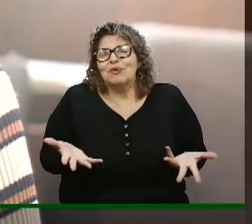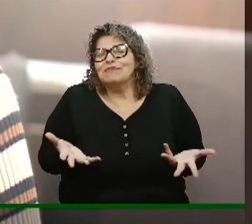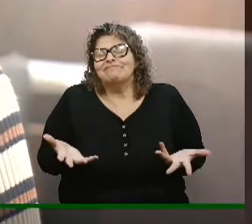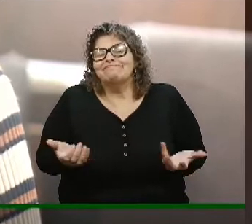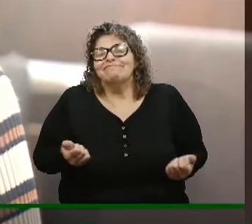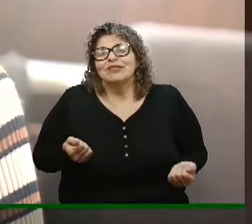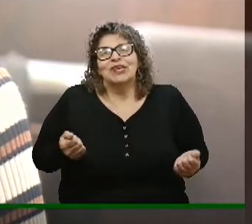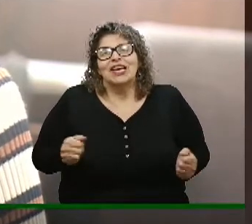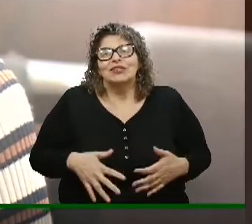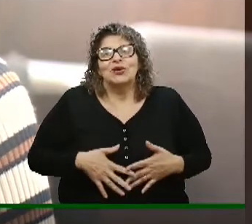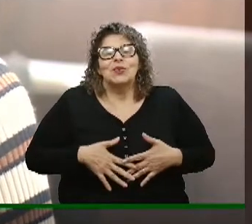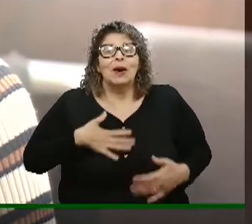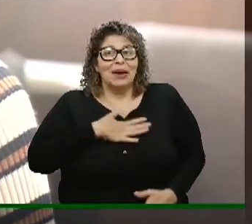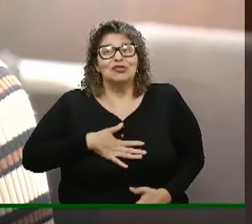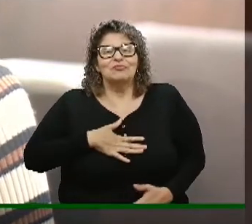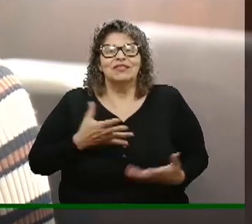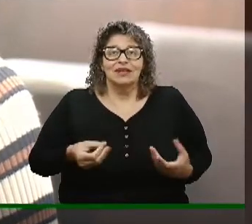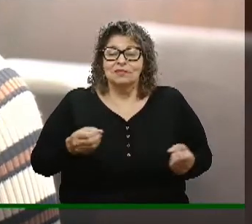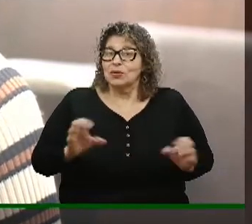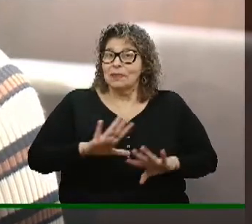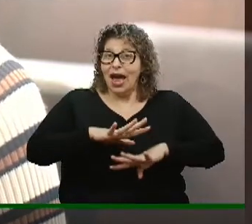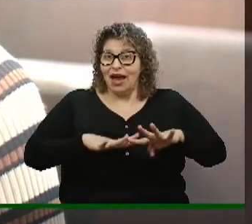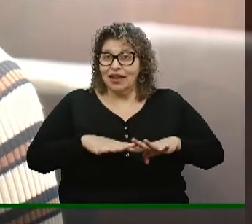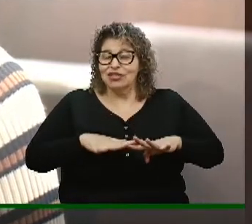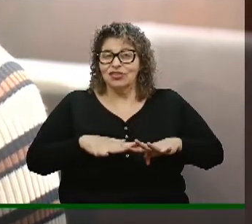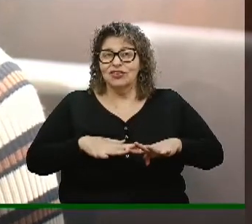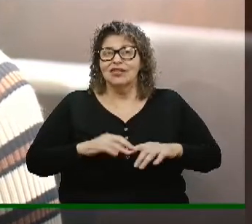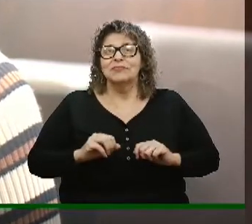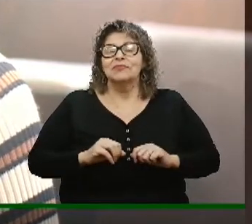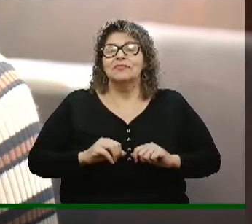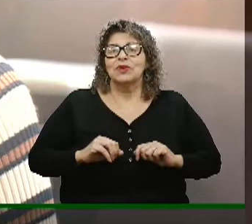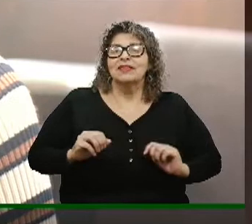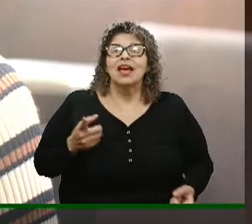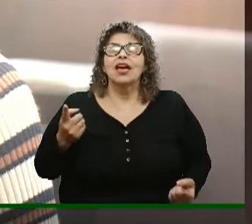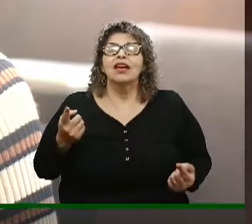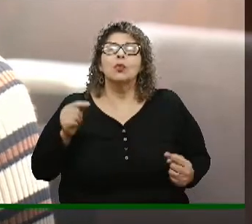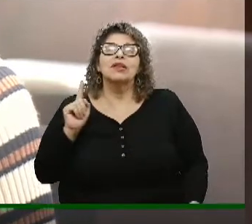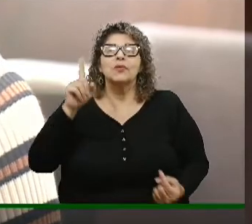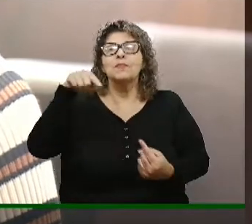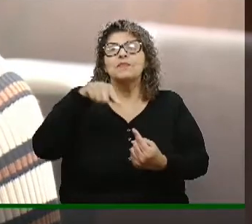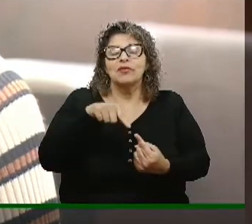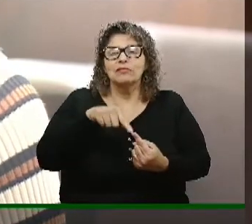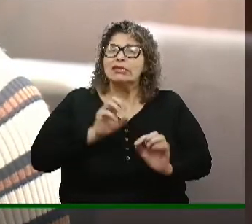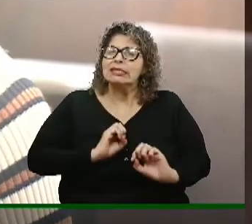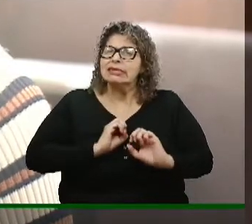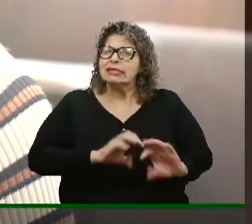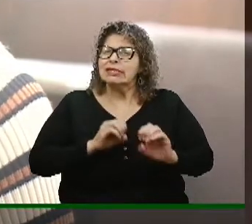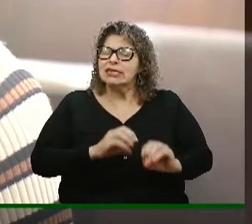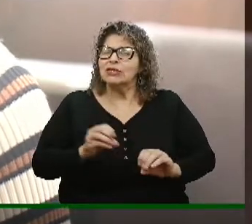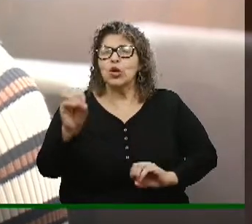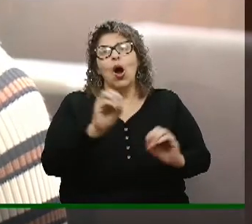porque é uma rede em que todas as escolas que nós conhecemos têm buscado o mesmo objetivo. Ensino de